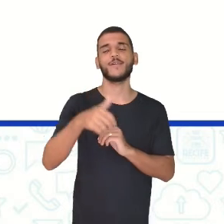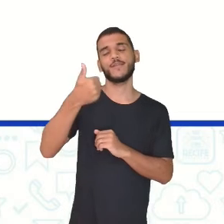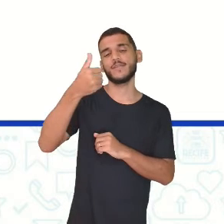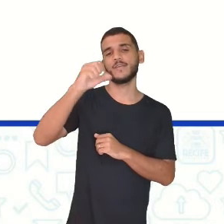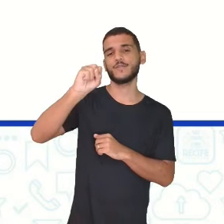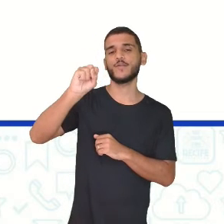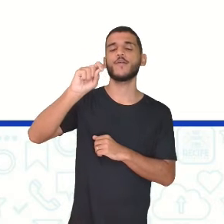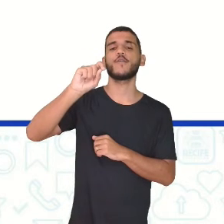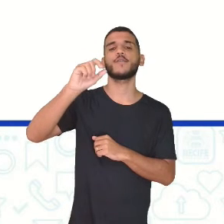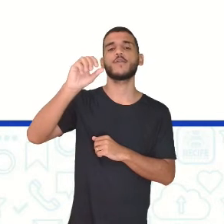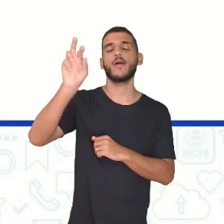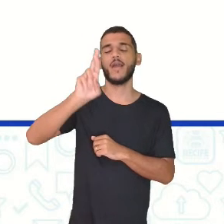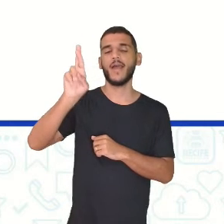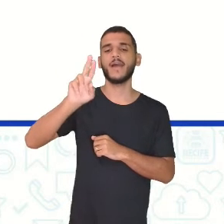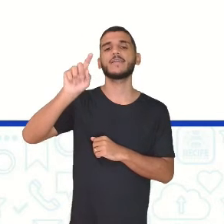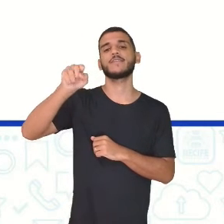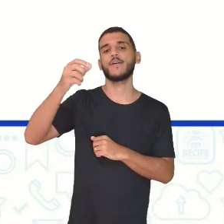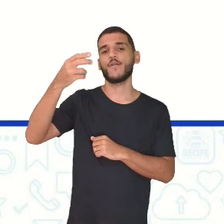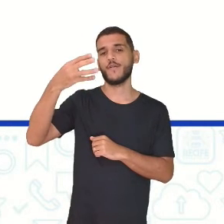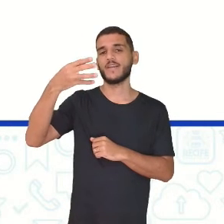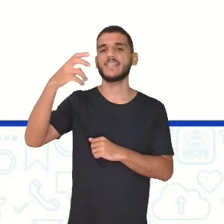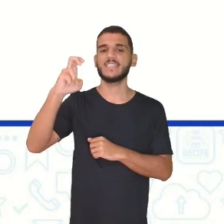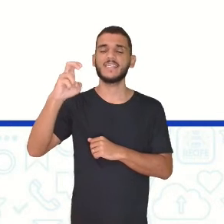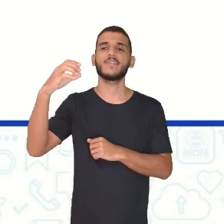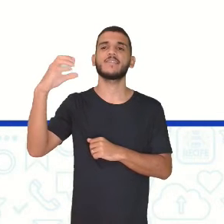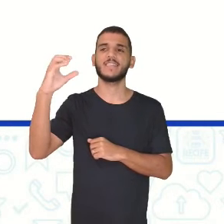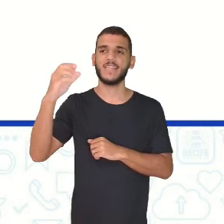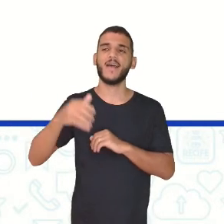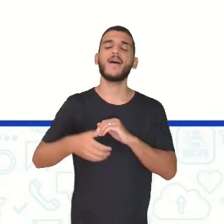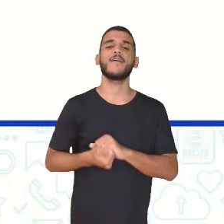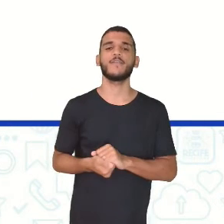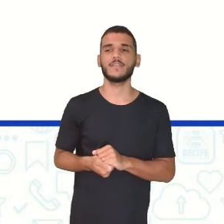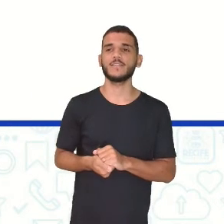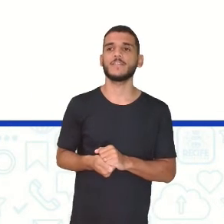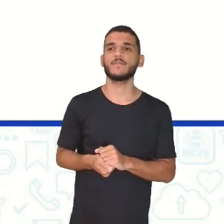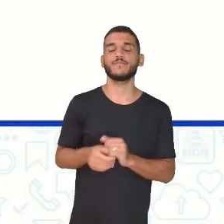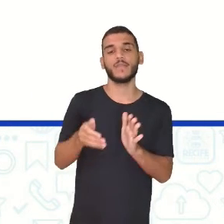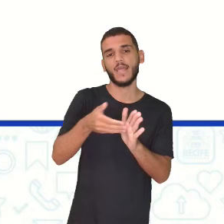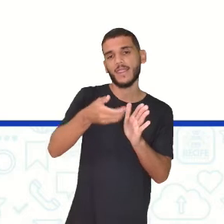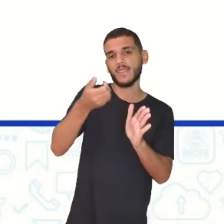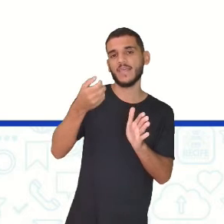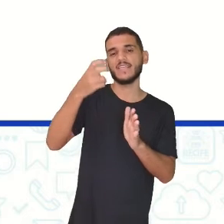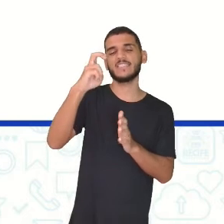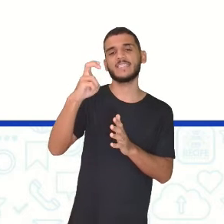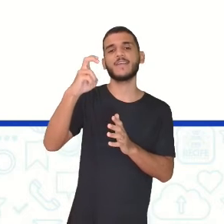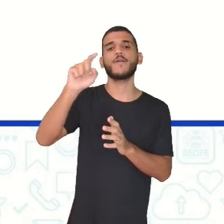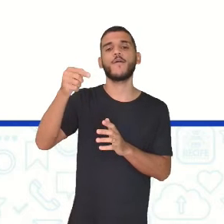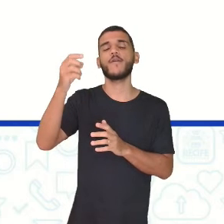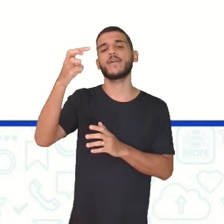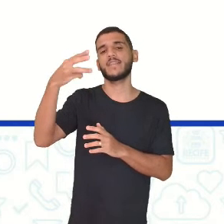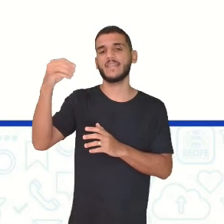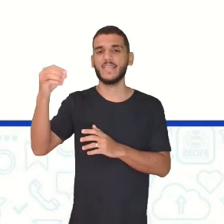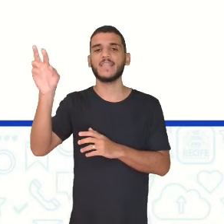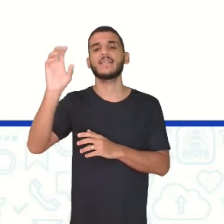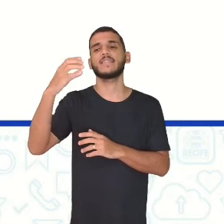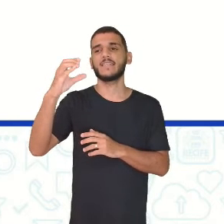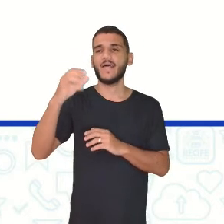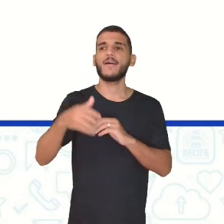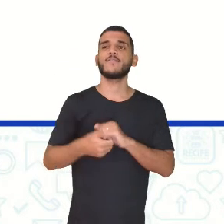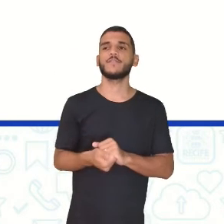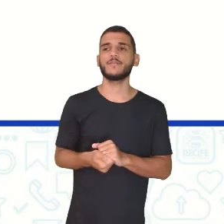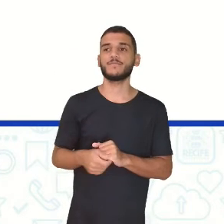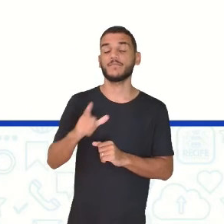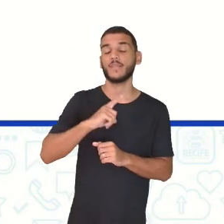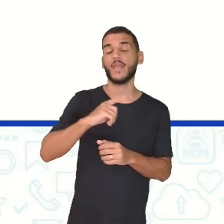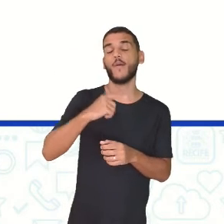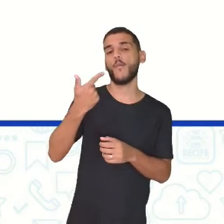18,45, certo? R$ 5,00 aí, retiro os R$ 5,30, certo? Eu tenho aí, ó,